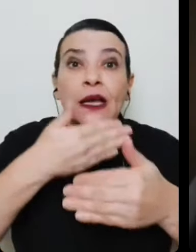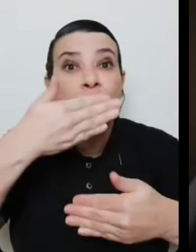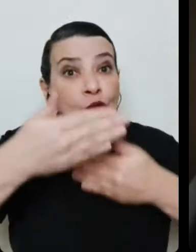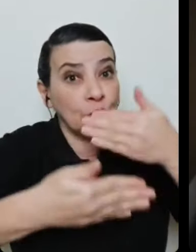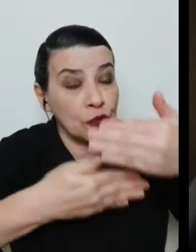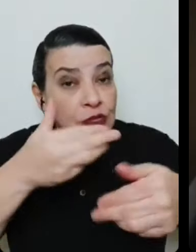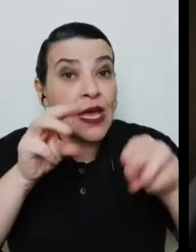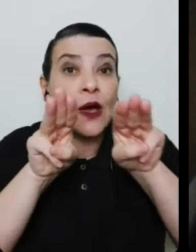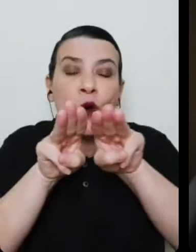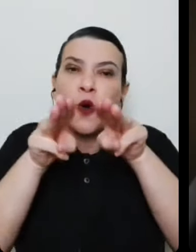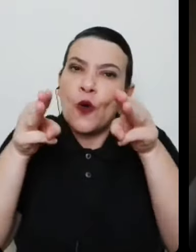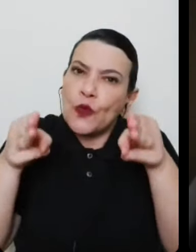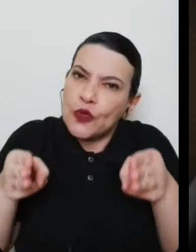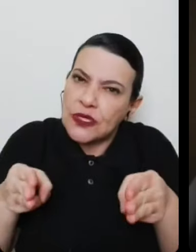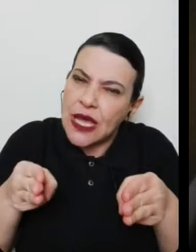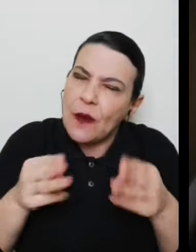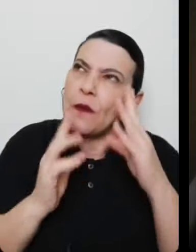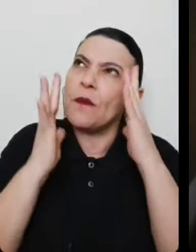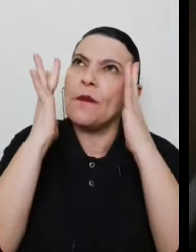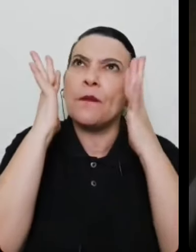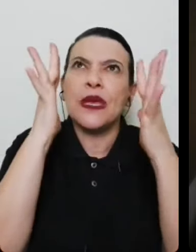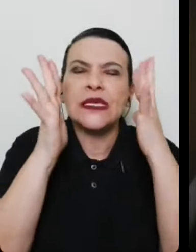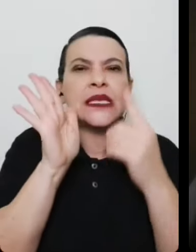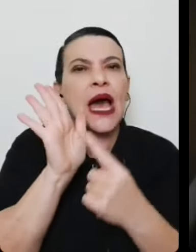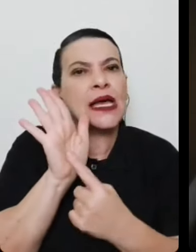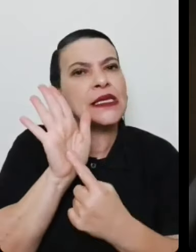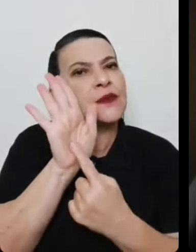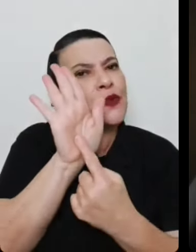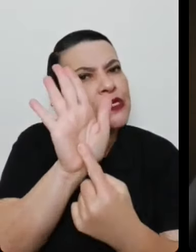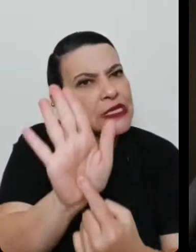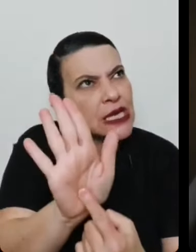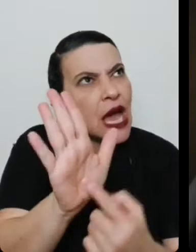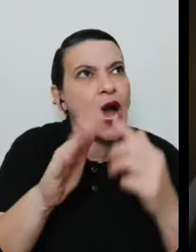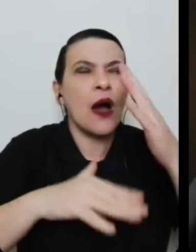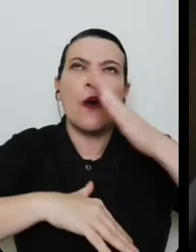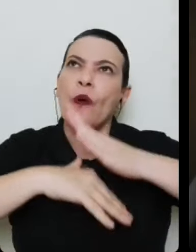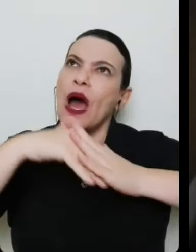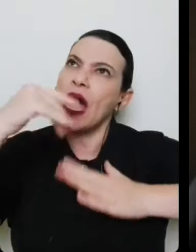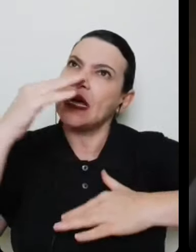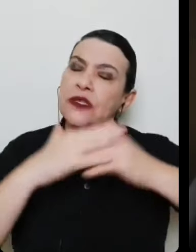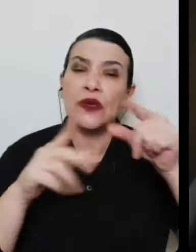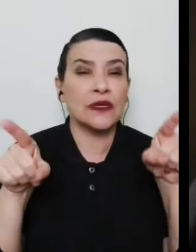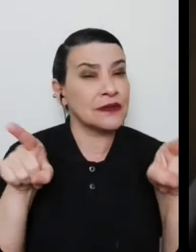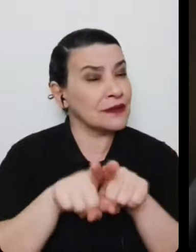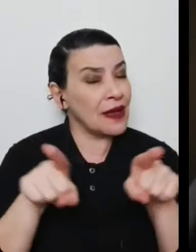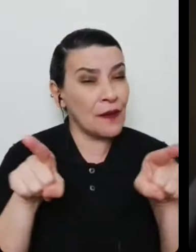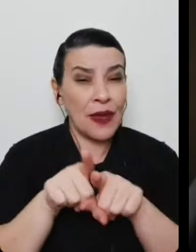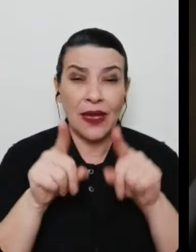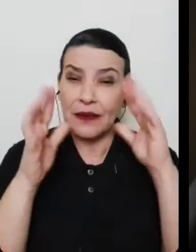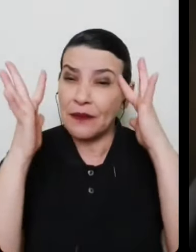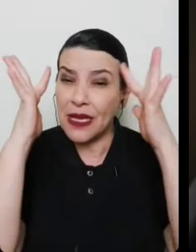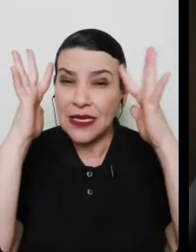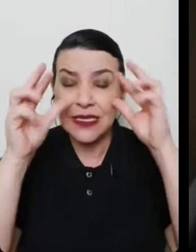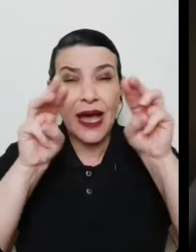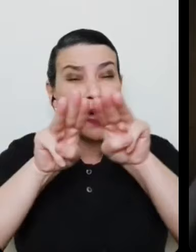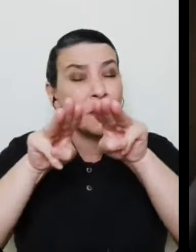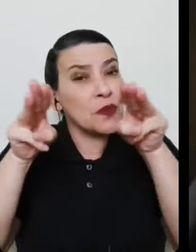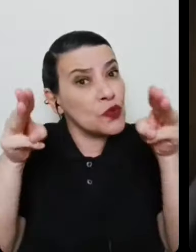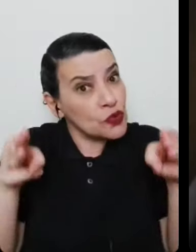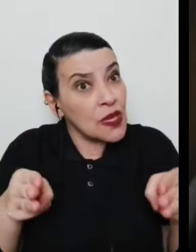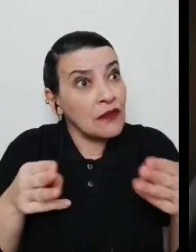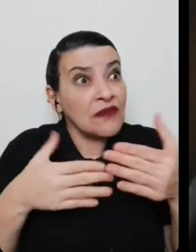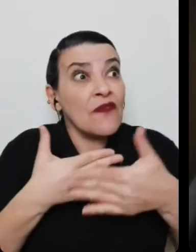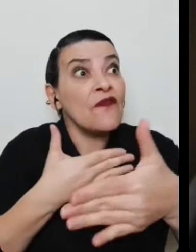museus, de pensar exposições, de pensar ações. De pensar museus, inclusive, museus que venham a